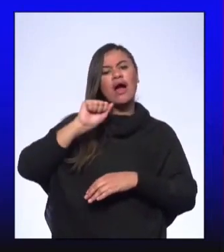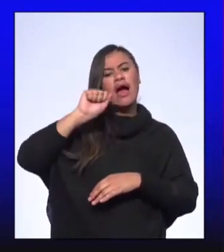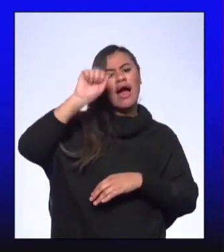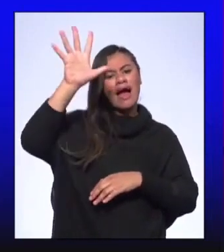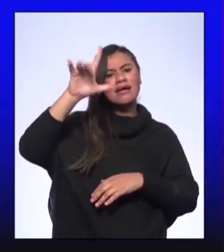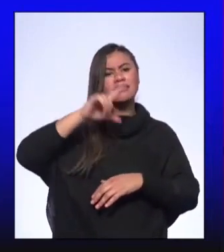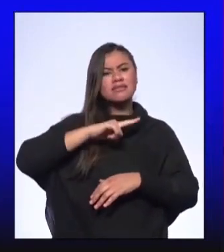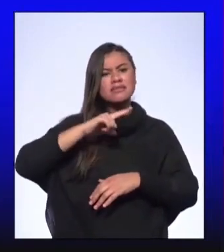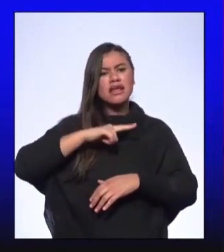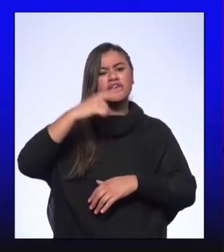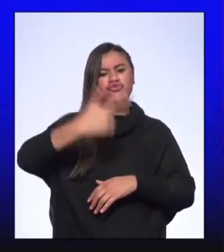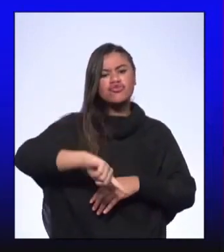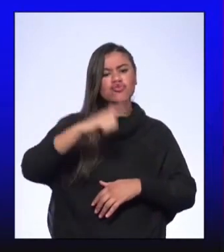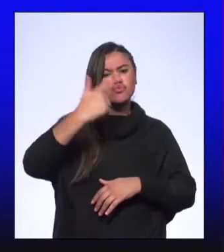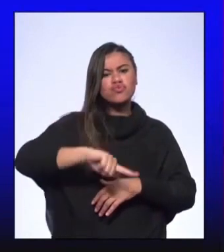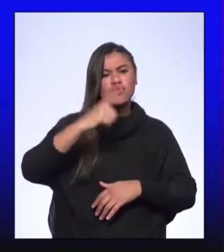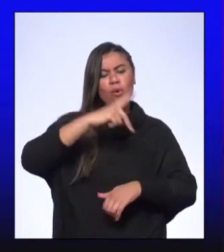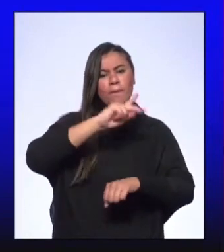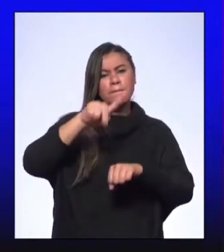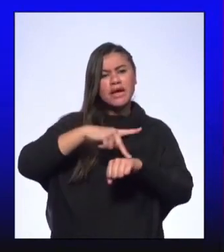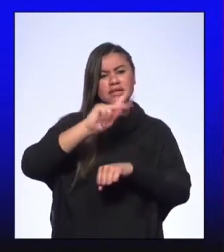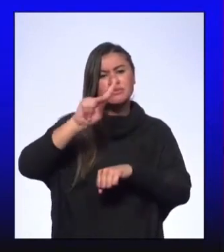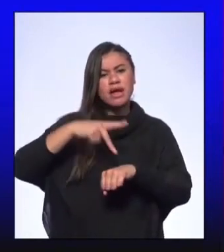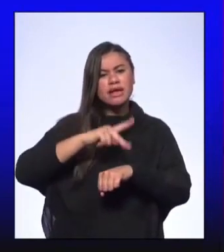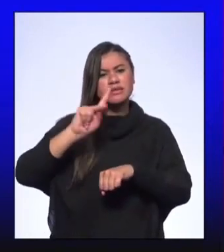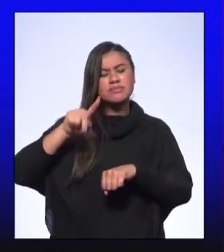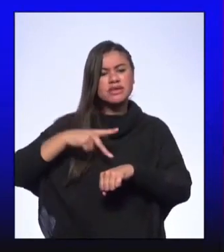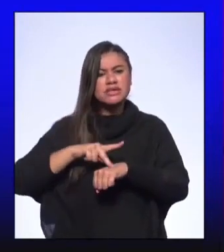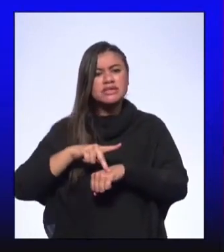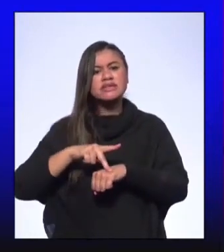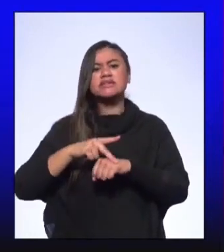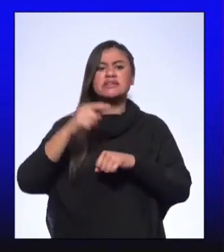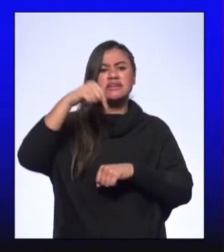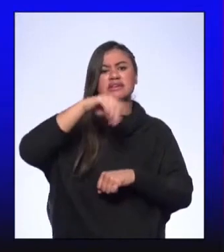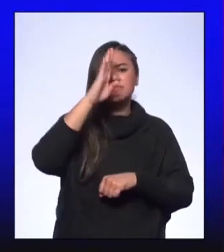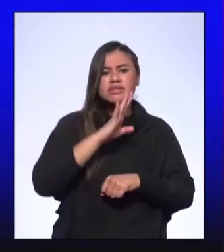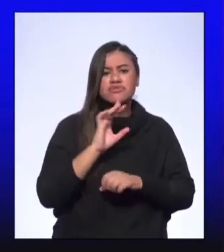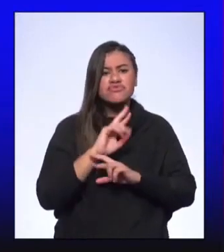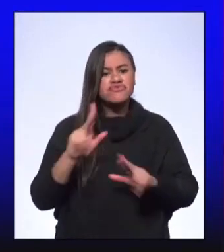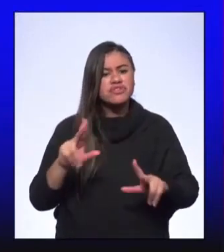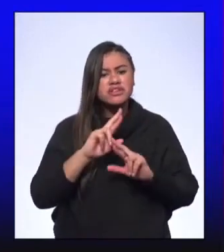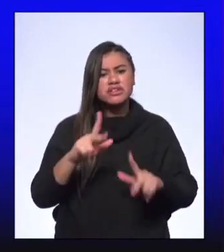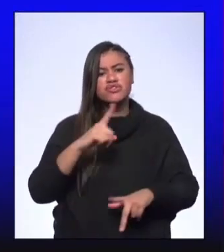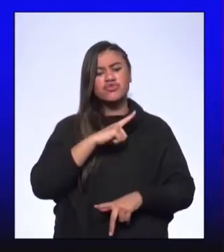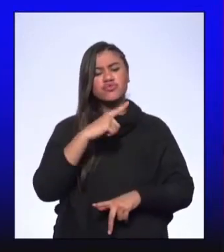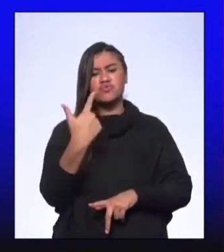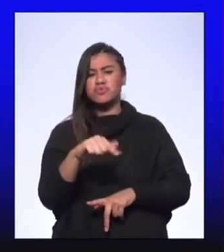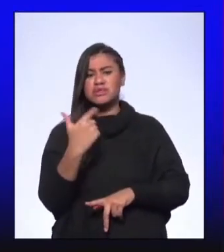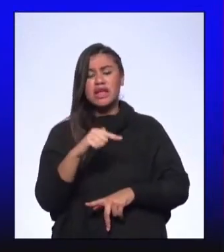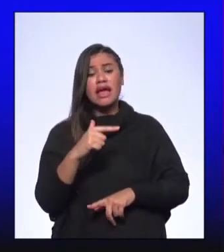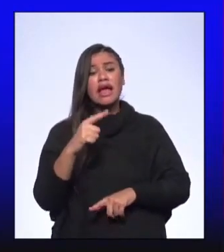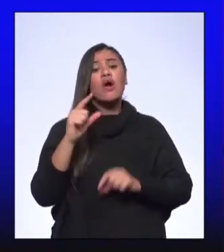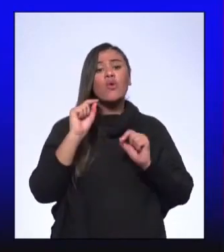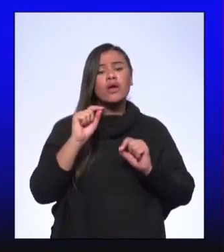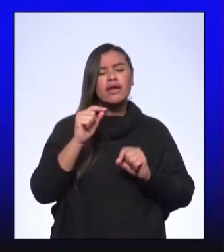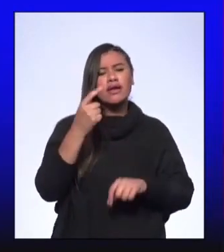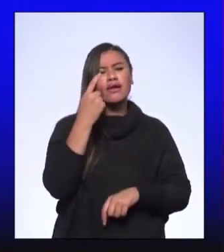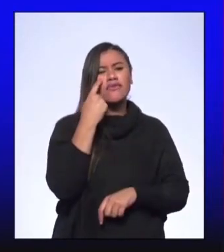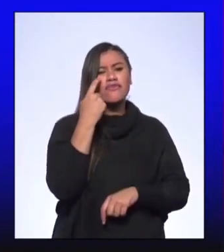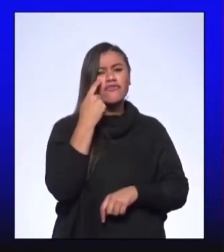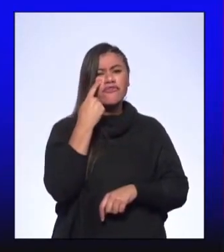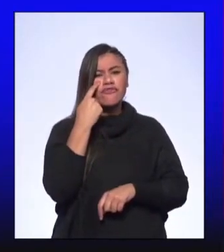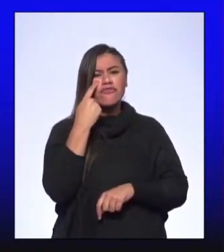se repetindo em todos os países e não foi diferente aqui no Brasil, que é o fato de vermos,